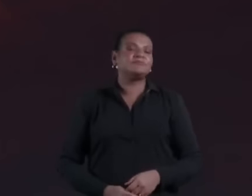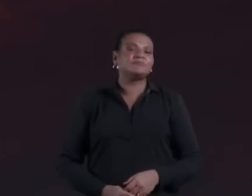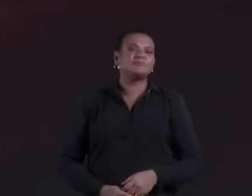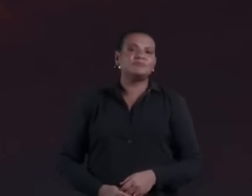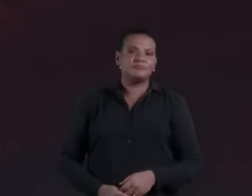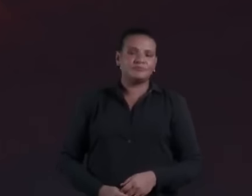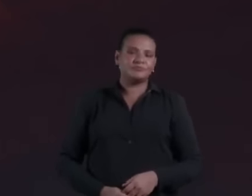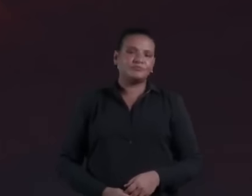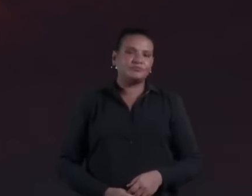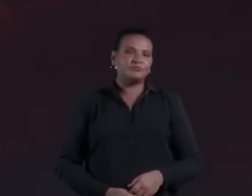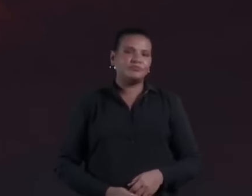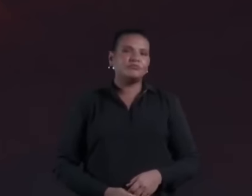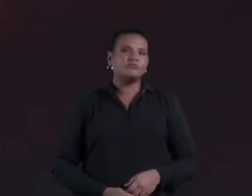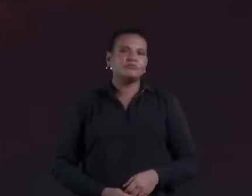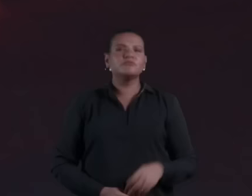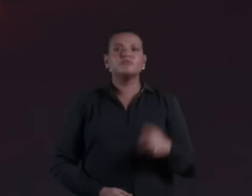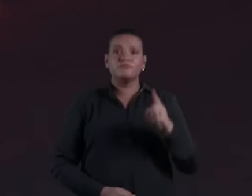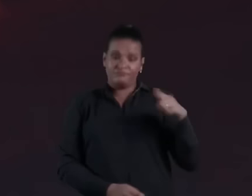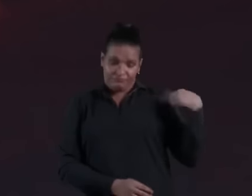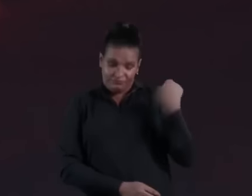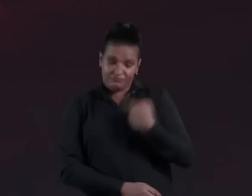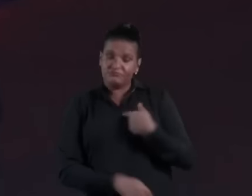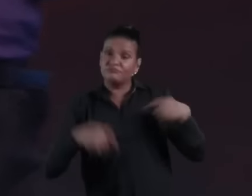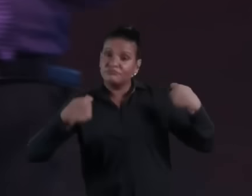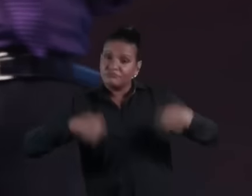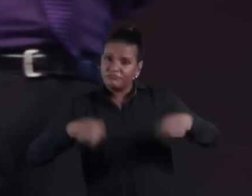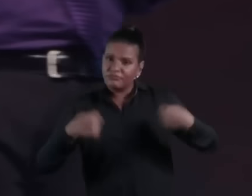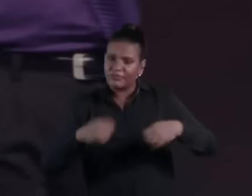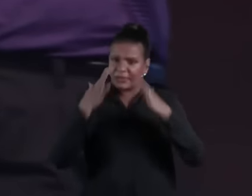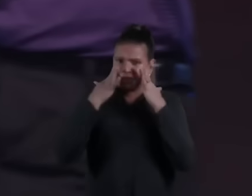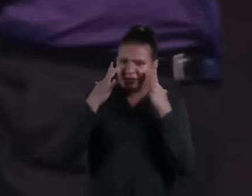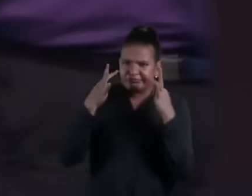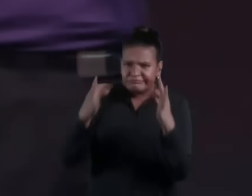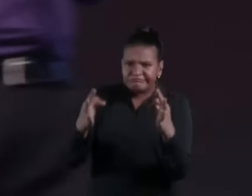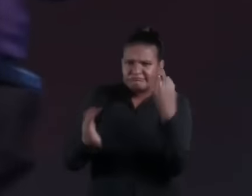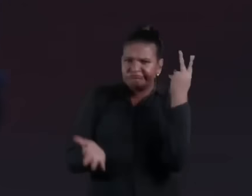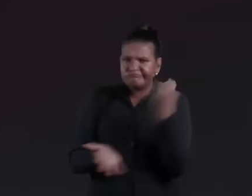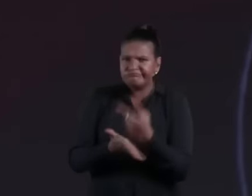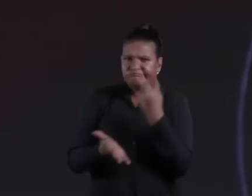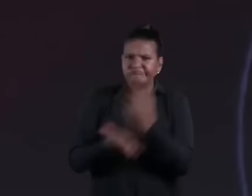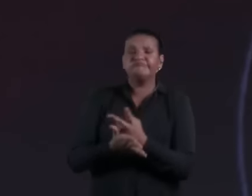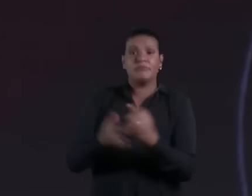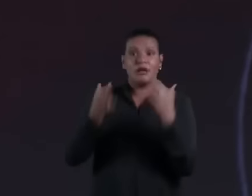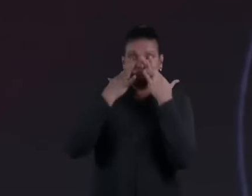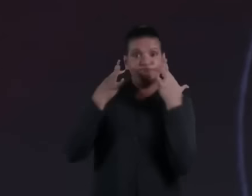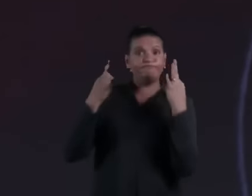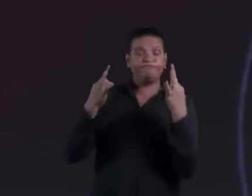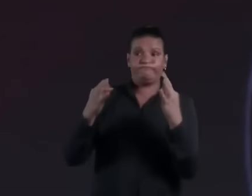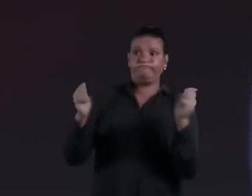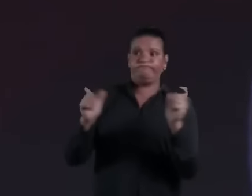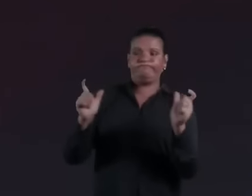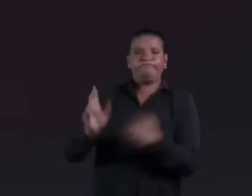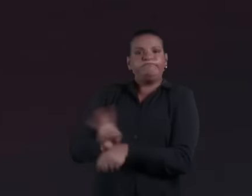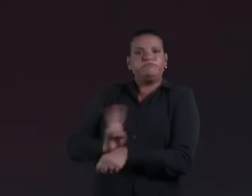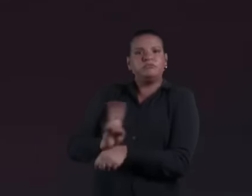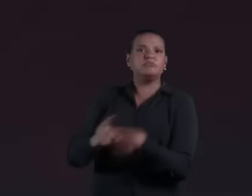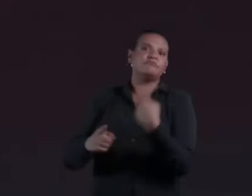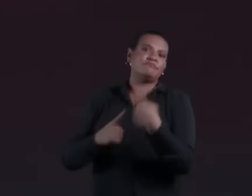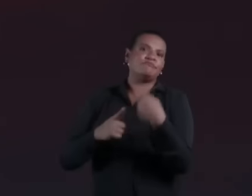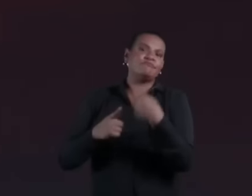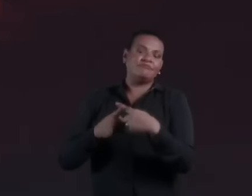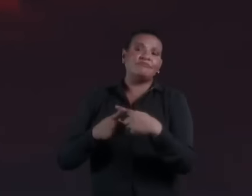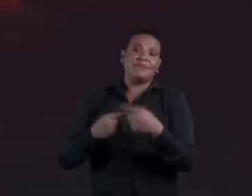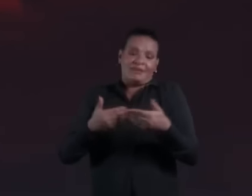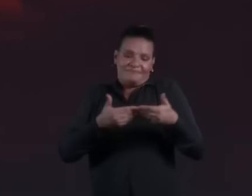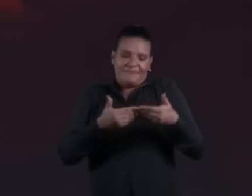assim que nós devemos vigiar diligentemente porque agora a nossa salvação está mais